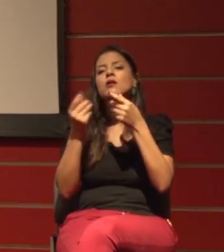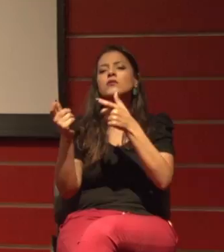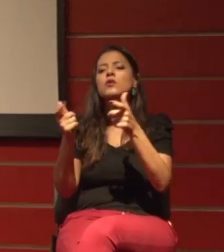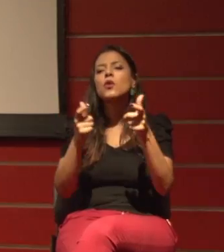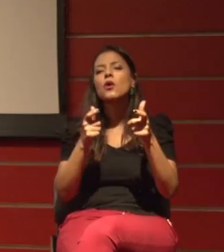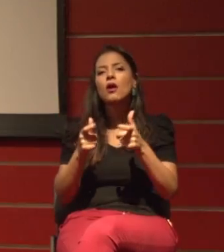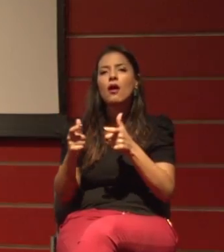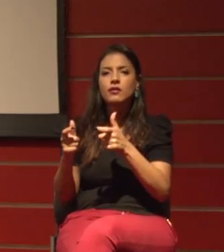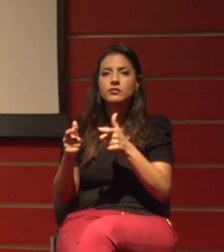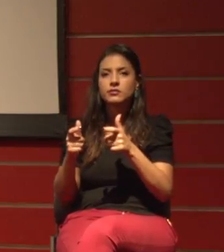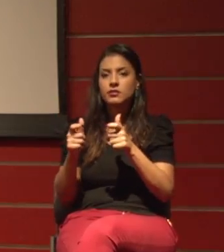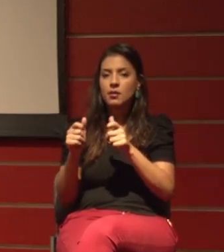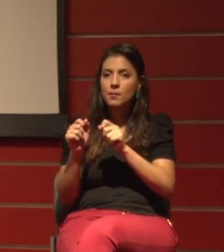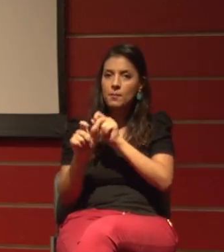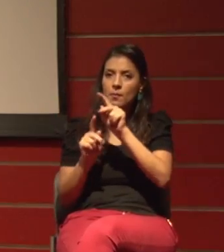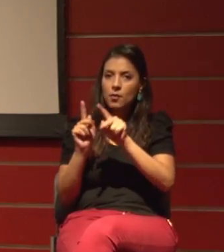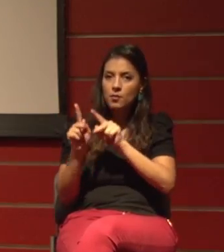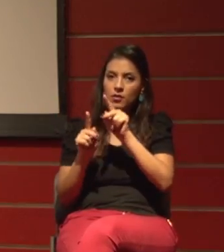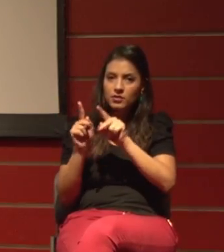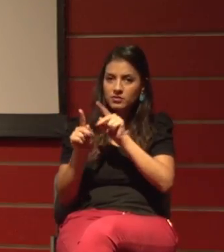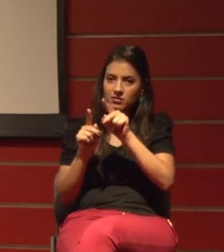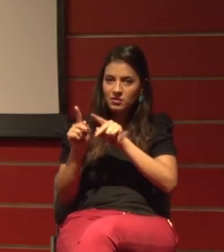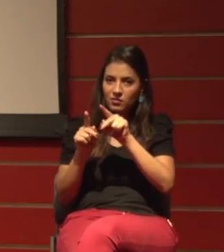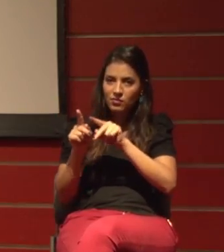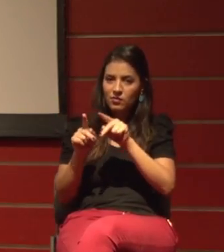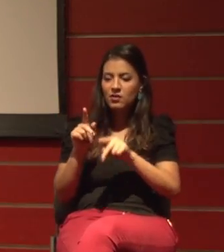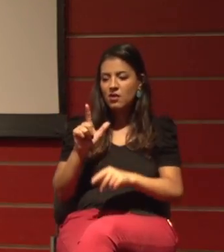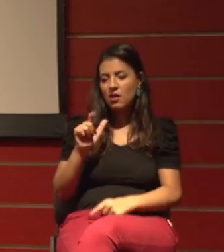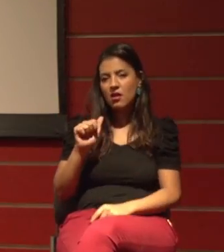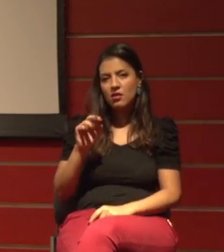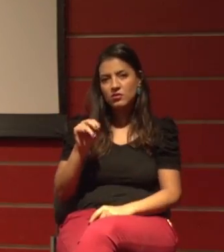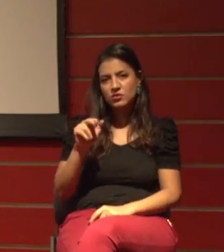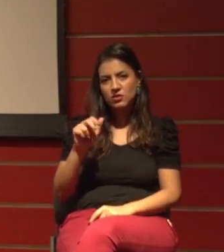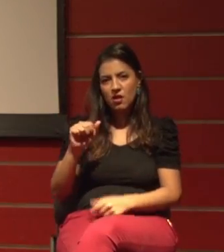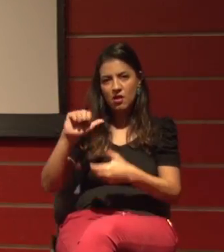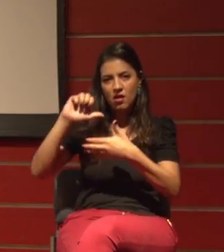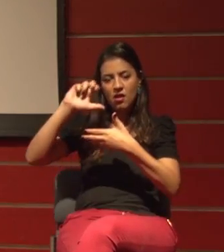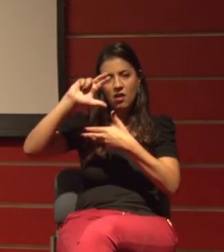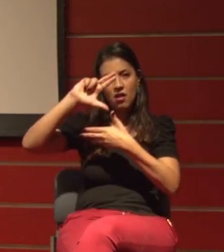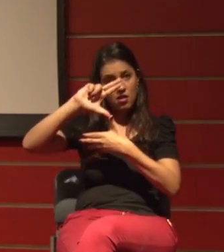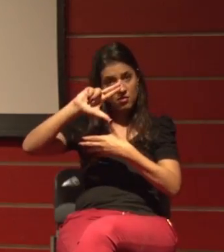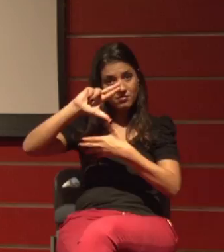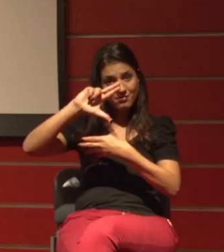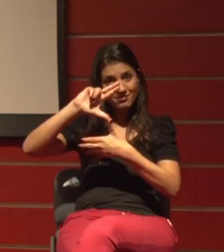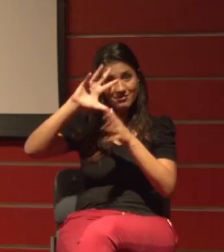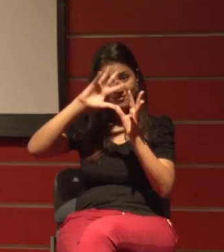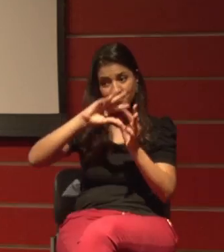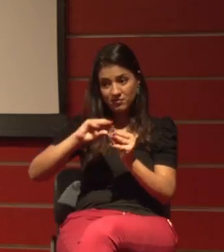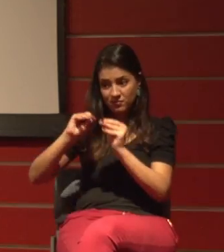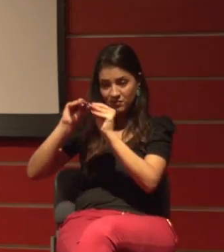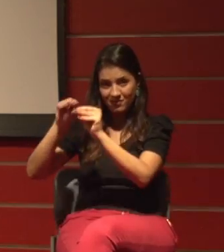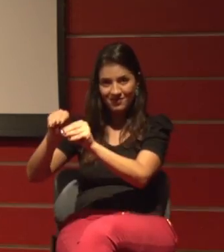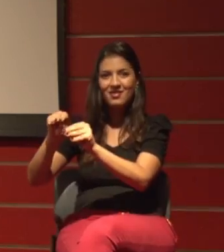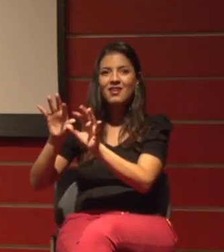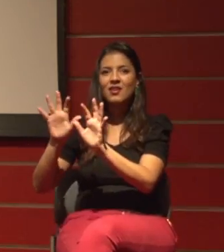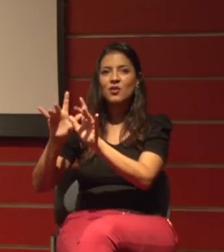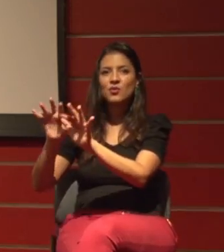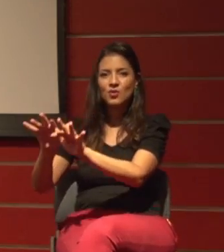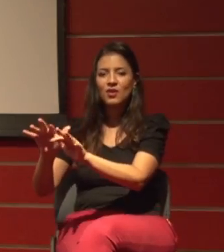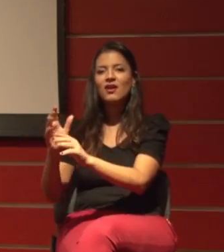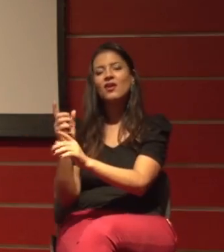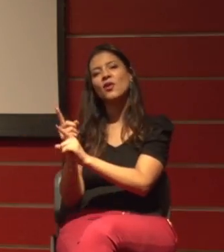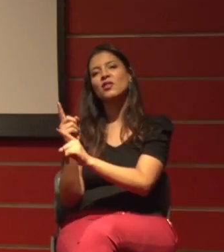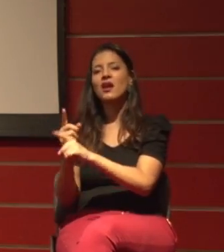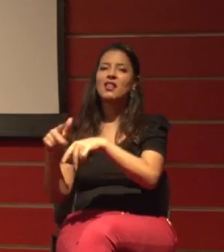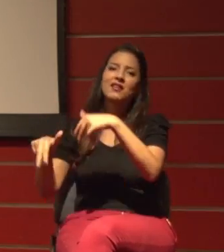se encontrava aqui em São Paulo né para dançar para conversar para comer e E aí então eu fui pra livraria pesquisar